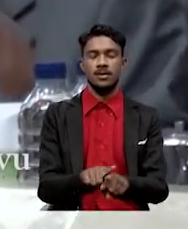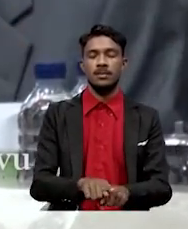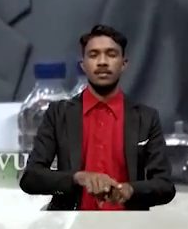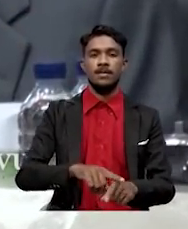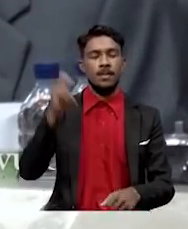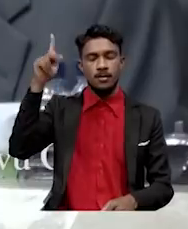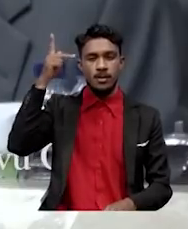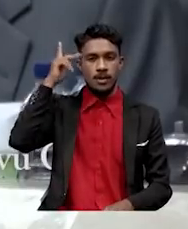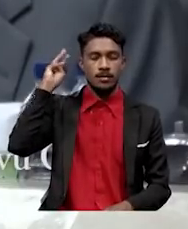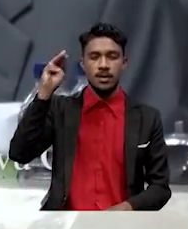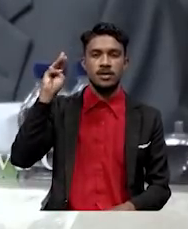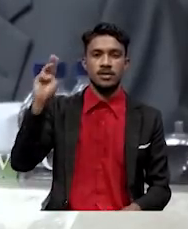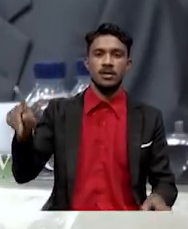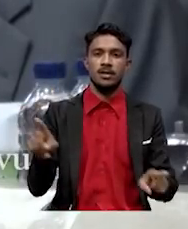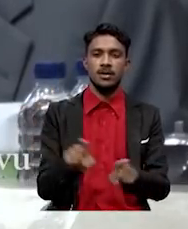de gestão